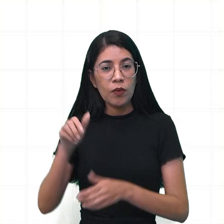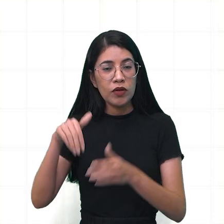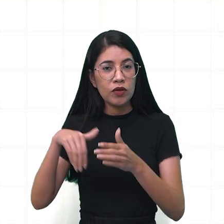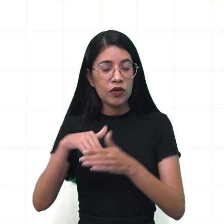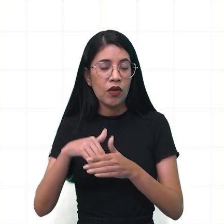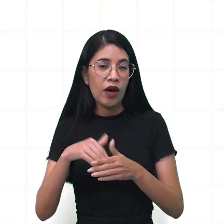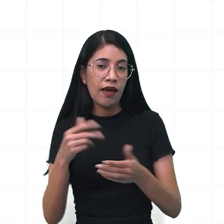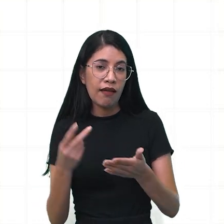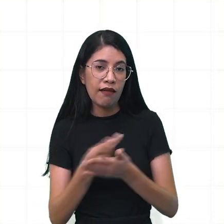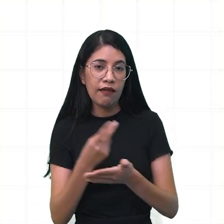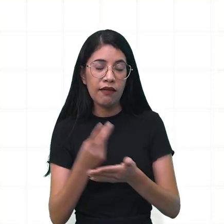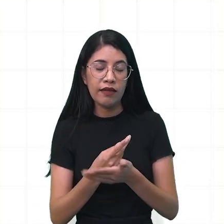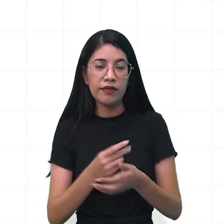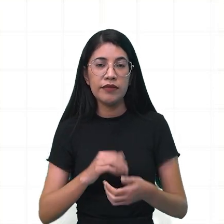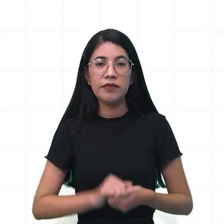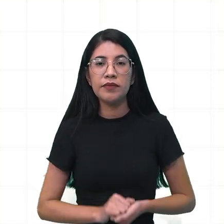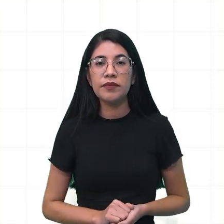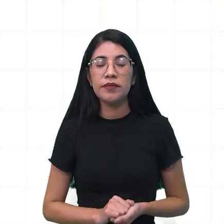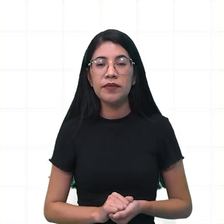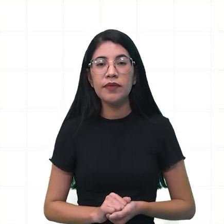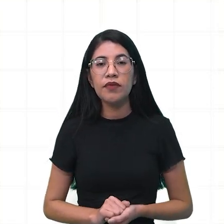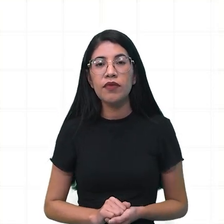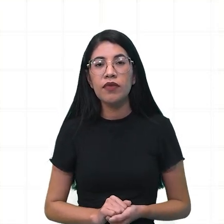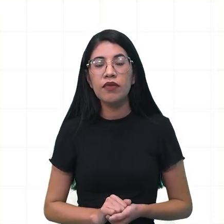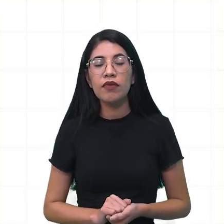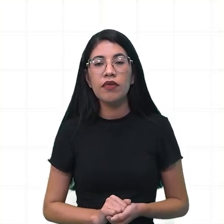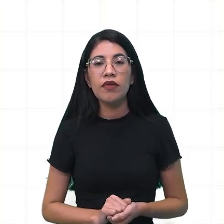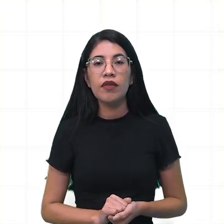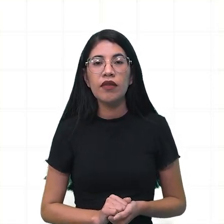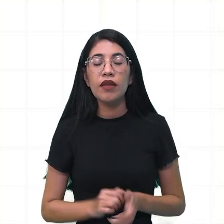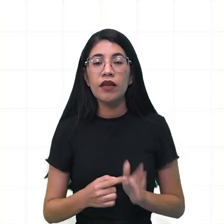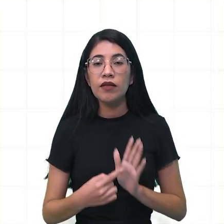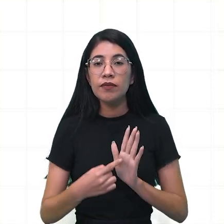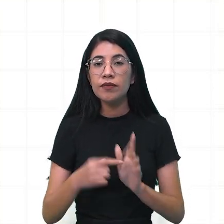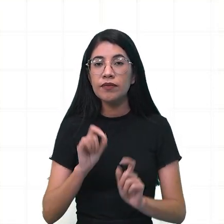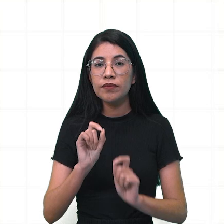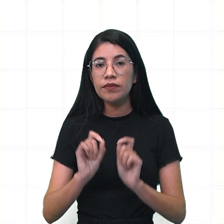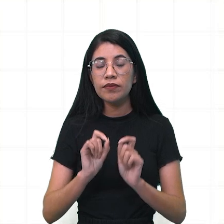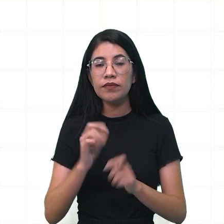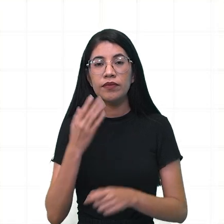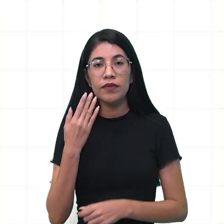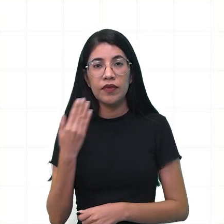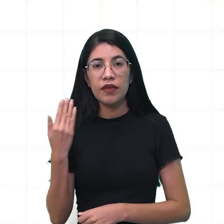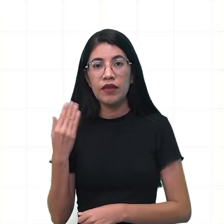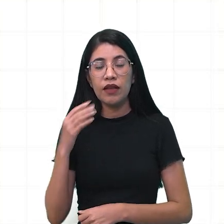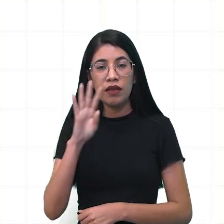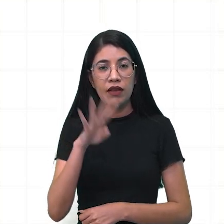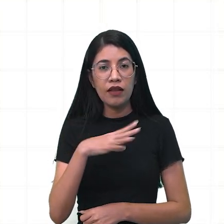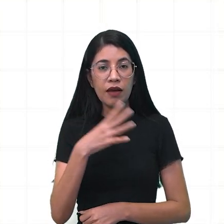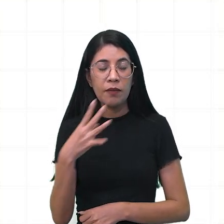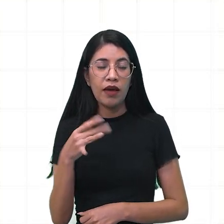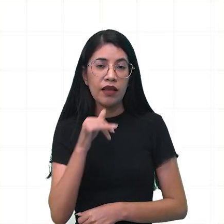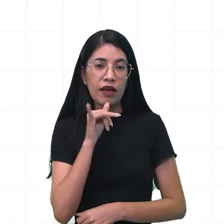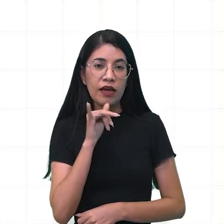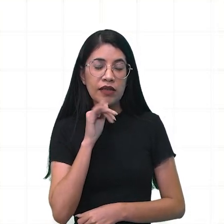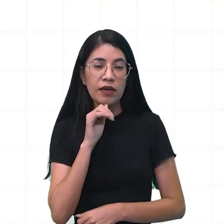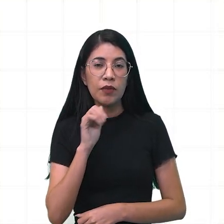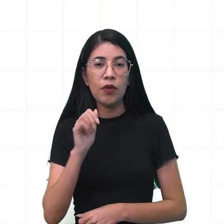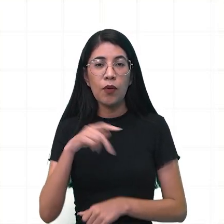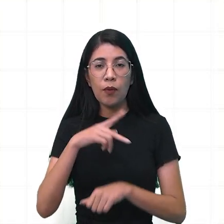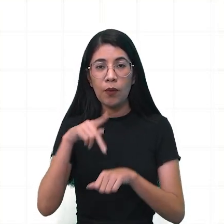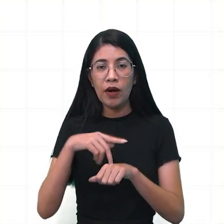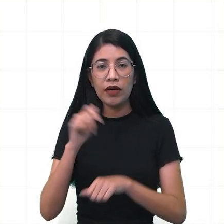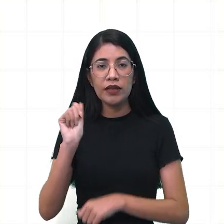chutando para dentro da própria trave Mas enfim aqui indica o seguinte ó Nessa no caso aqui da Argentina né